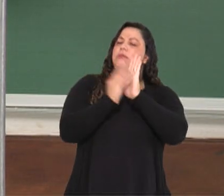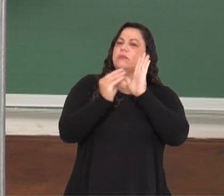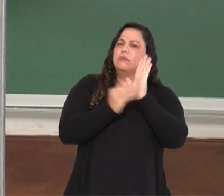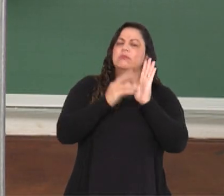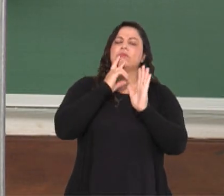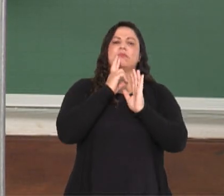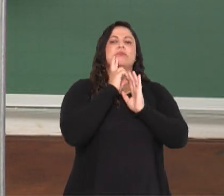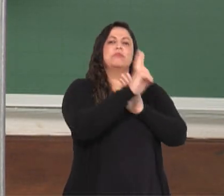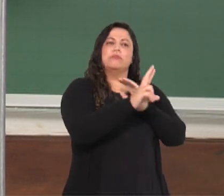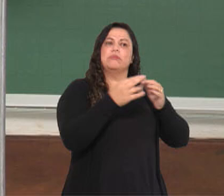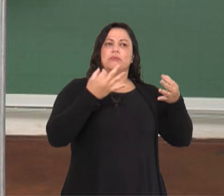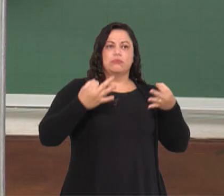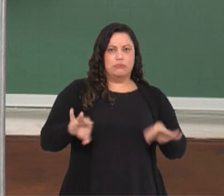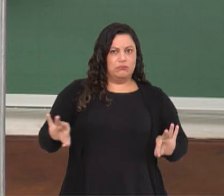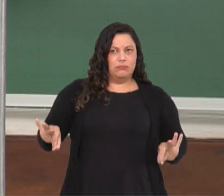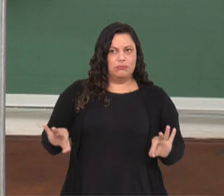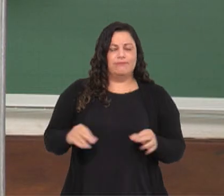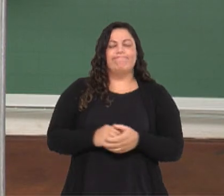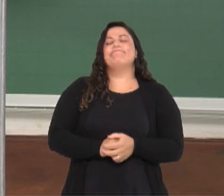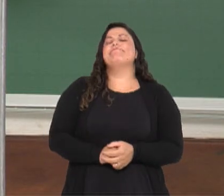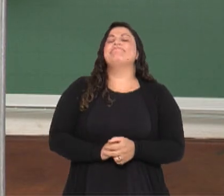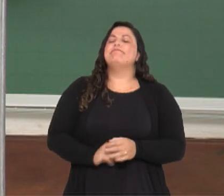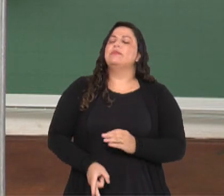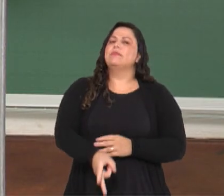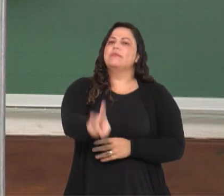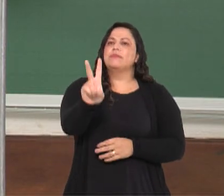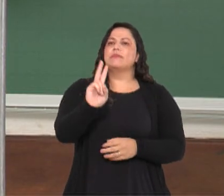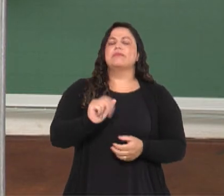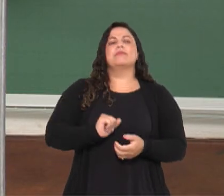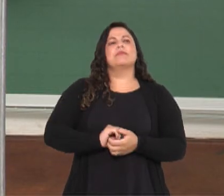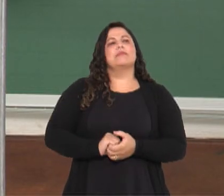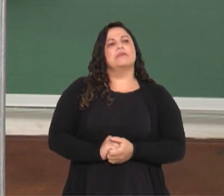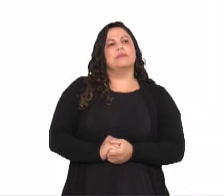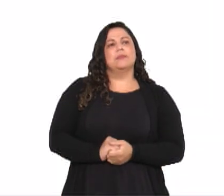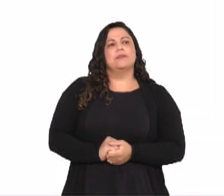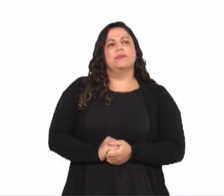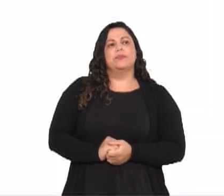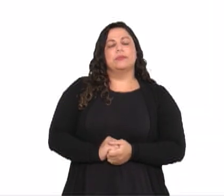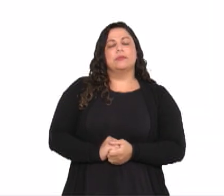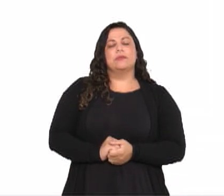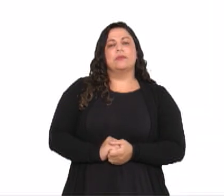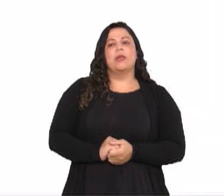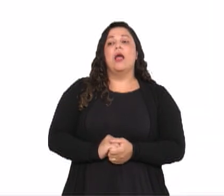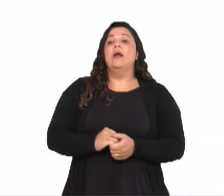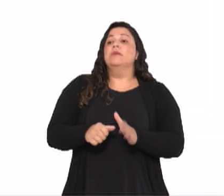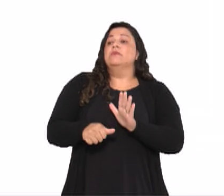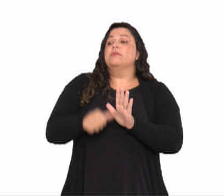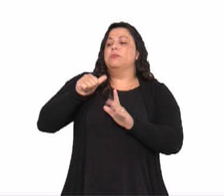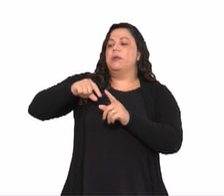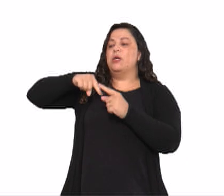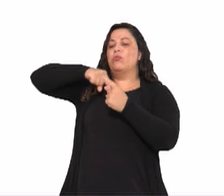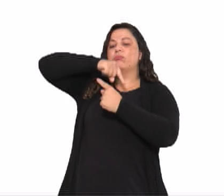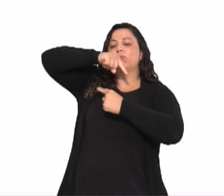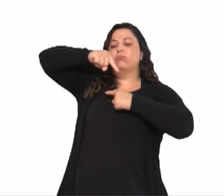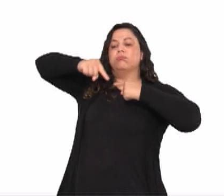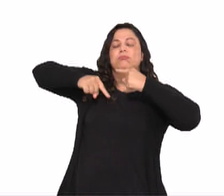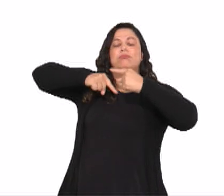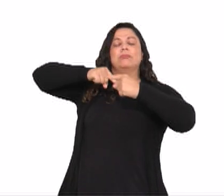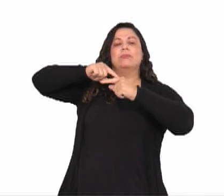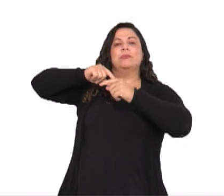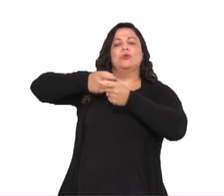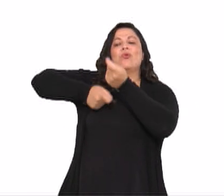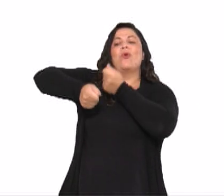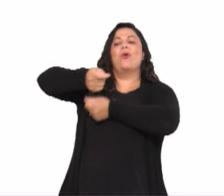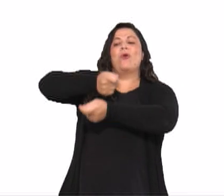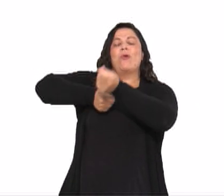está correto. Então, vamos dar continuidade. Então, vai lá, o primeiro ciclo econômico do Paraná foi a mineração.